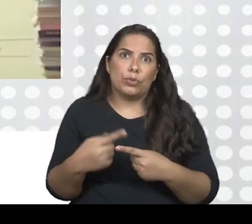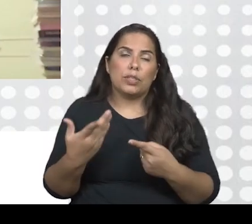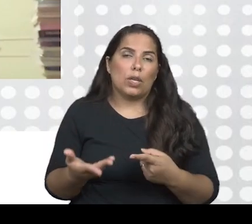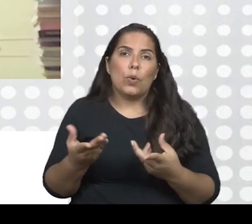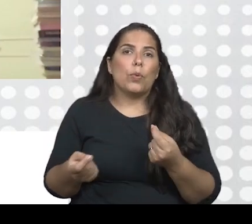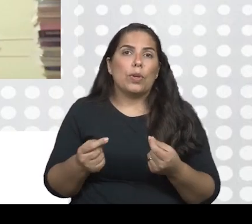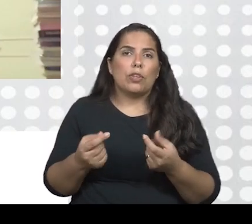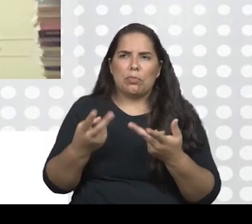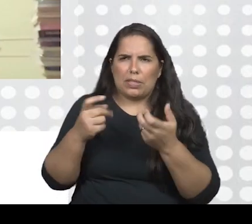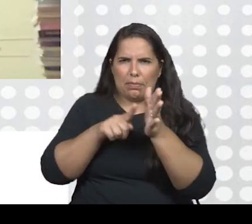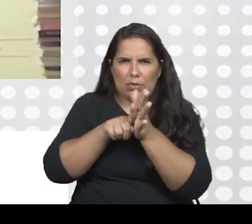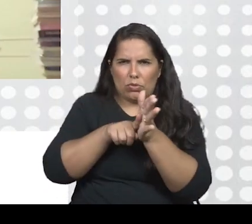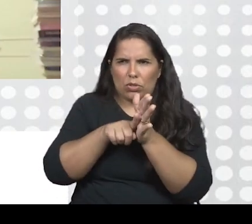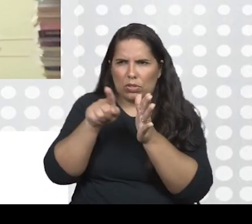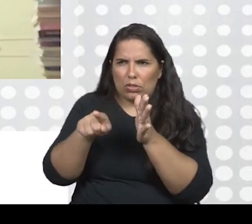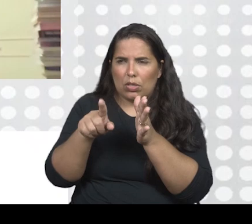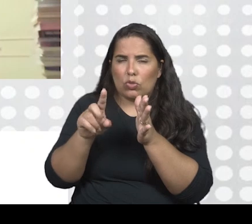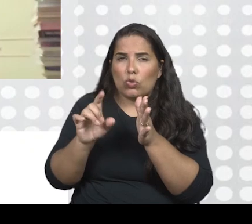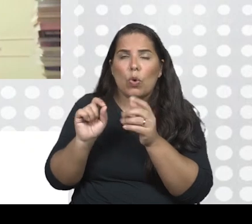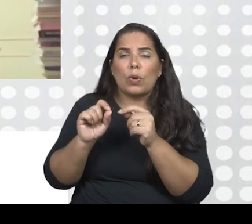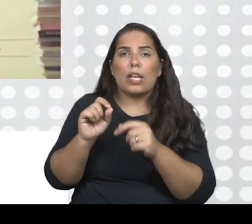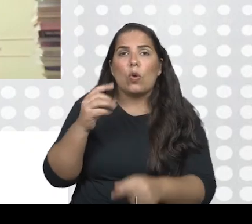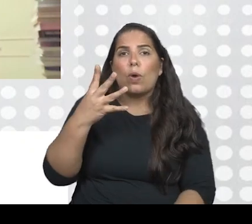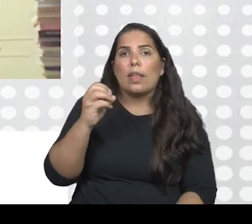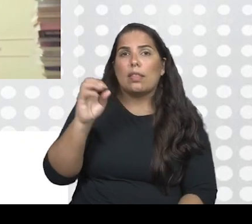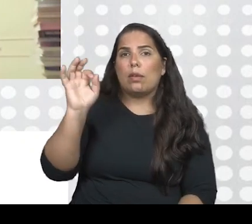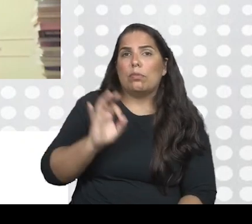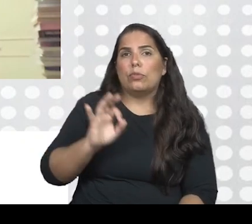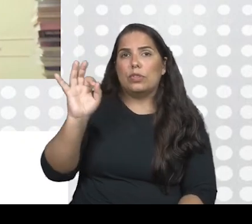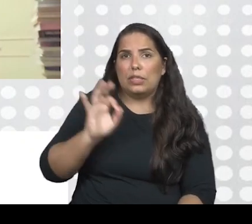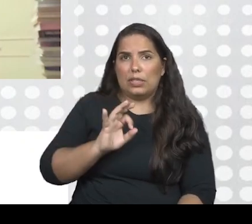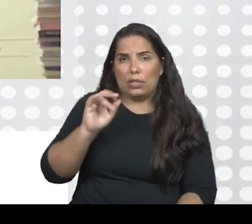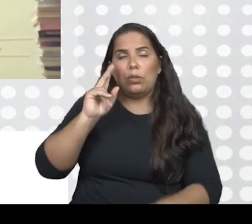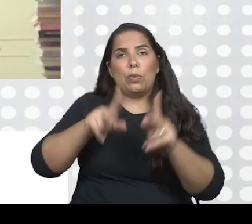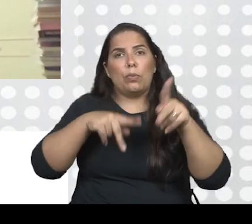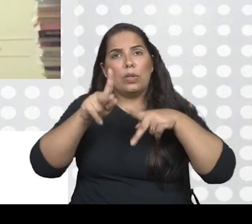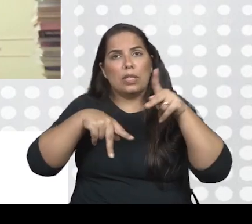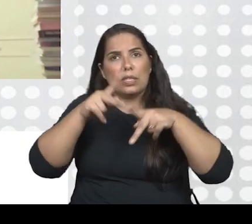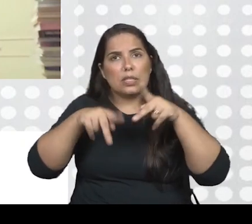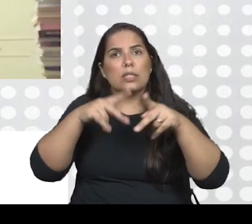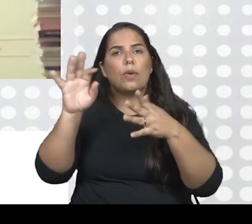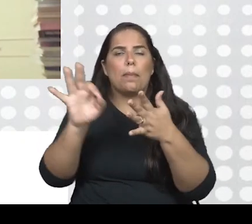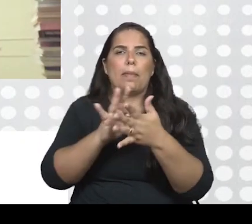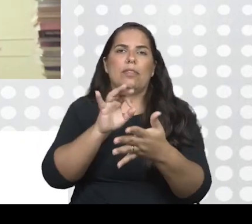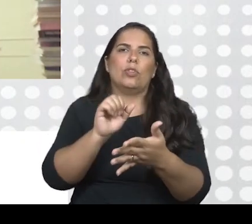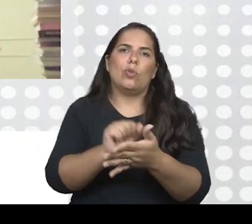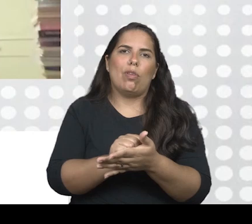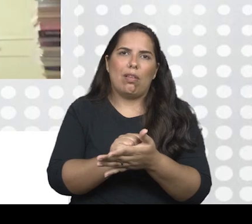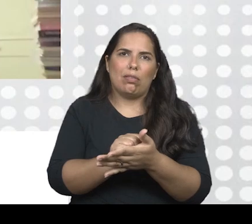o censo nos mostra que somente cerca de 40% da população